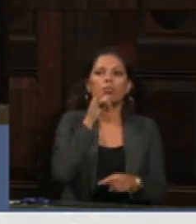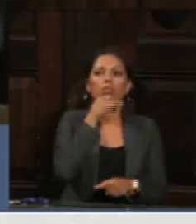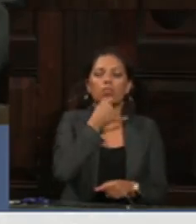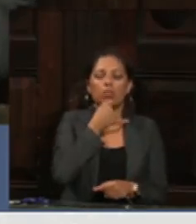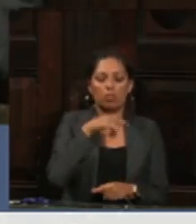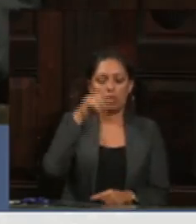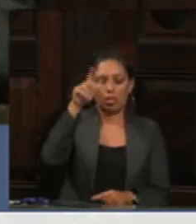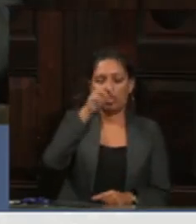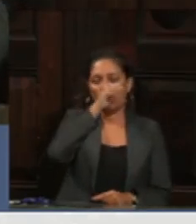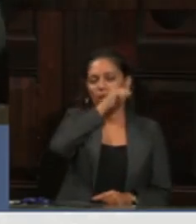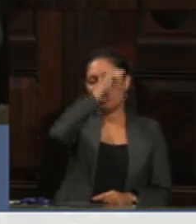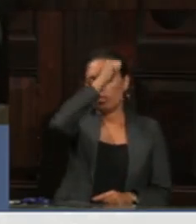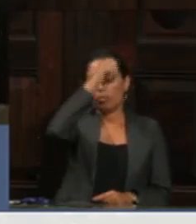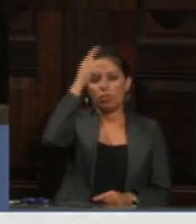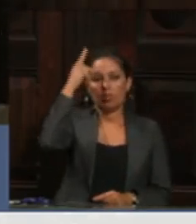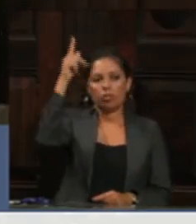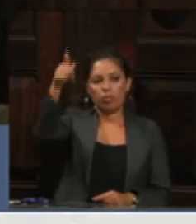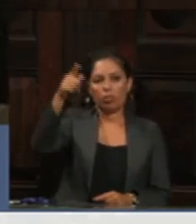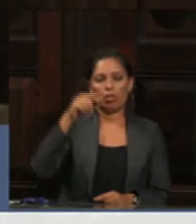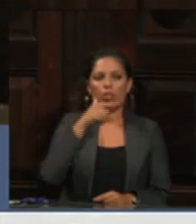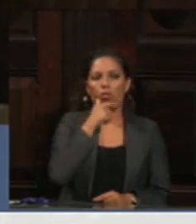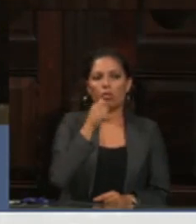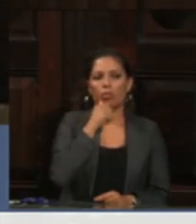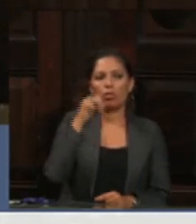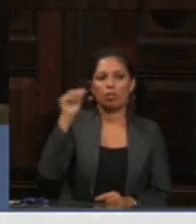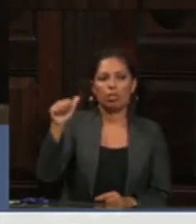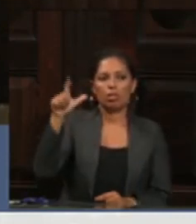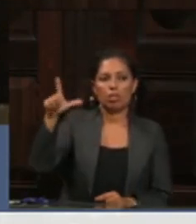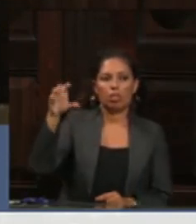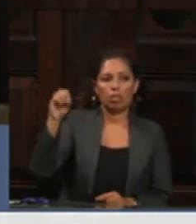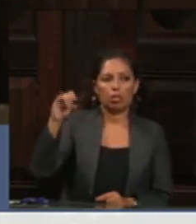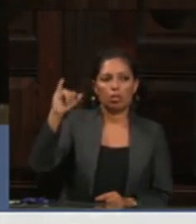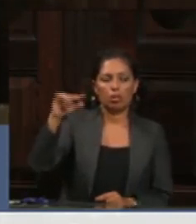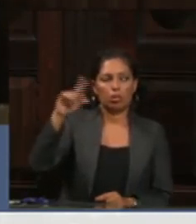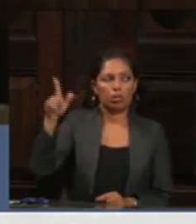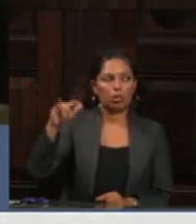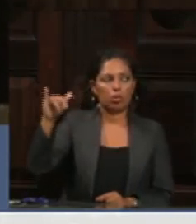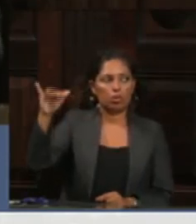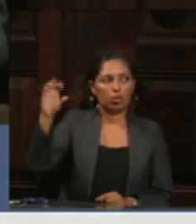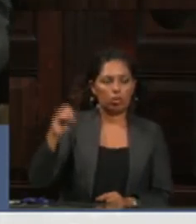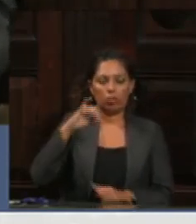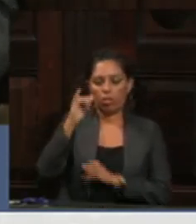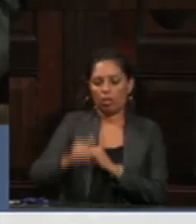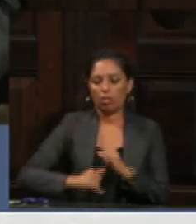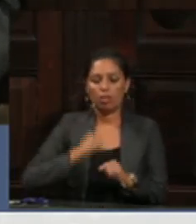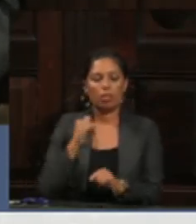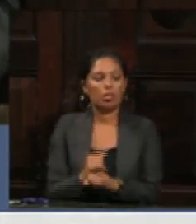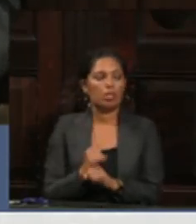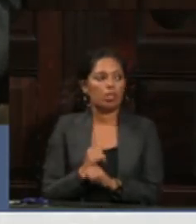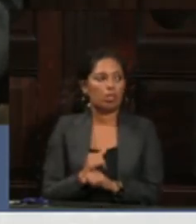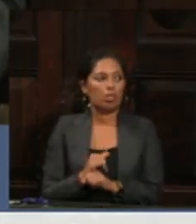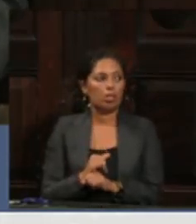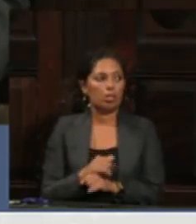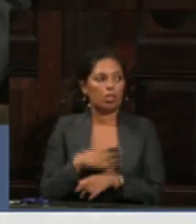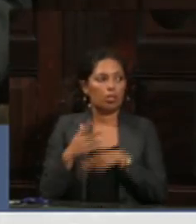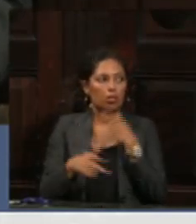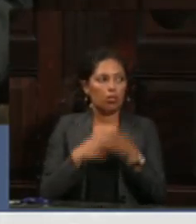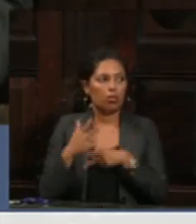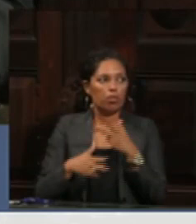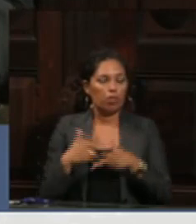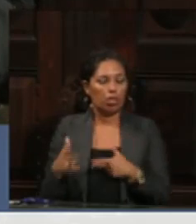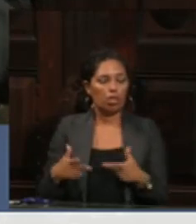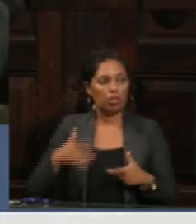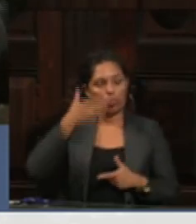da cidade de Macaé, o Aloysio, ele vai para as redes sociais conclamar a